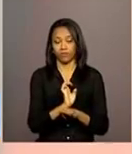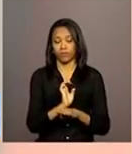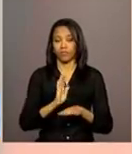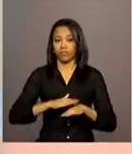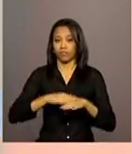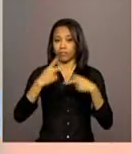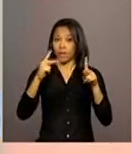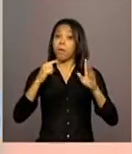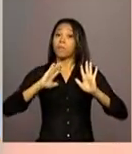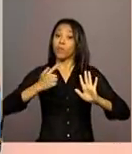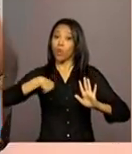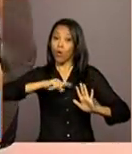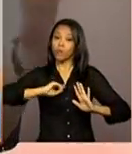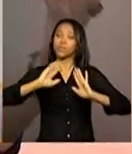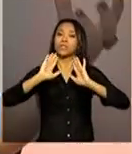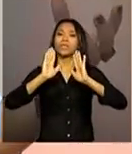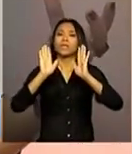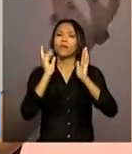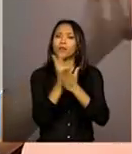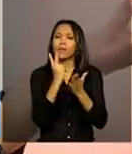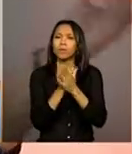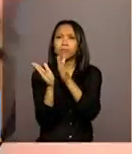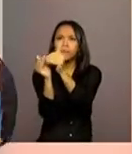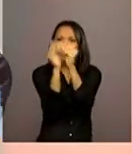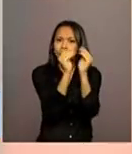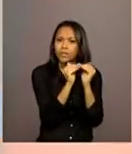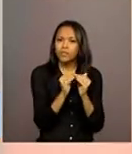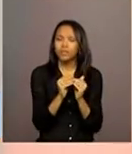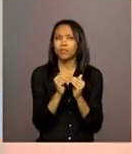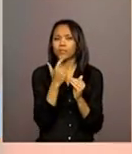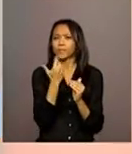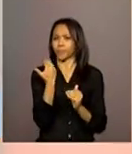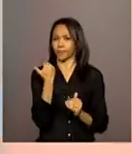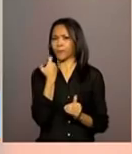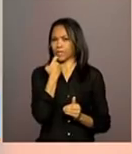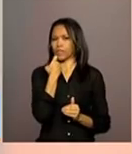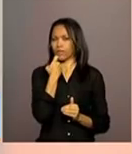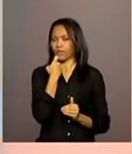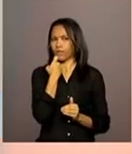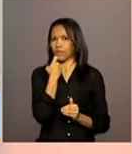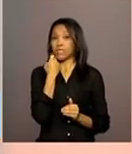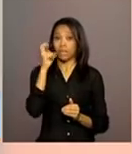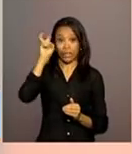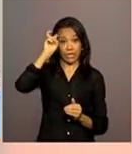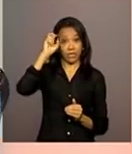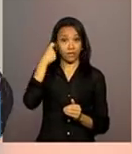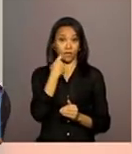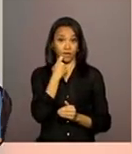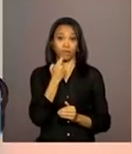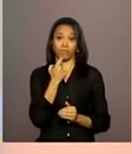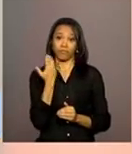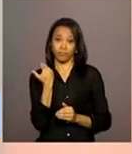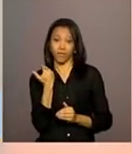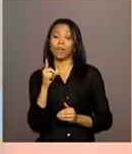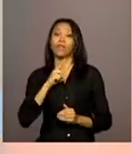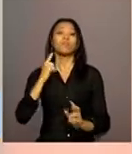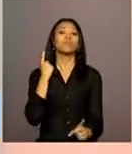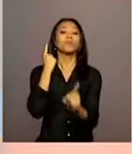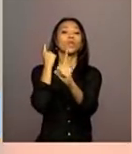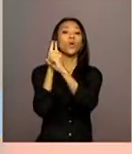solicita e tivemos recentemente na sexta-feira um quinta e sexta-feira um encontro com